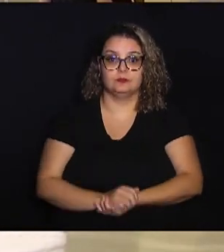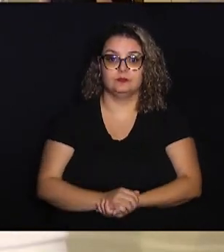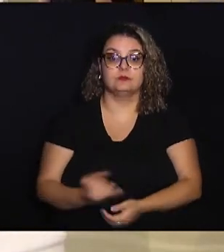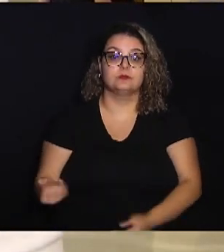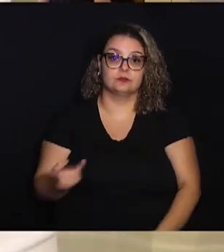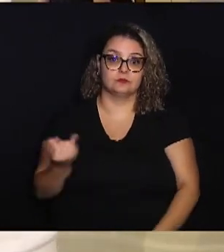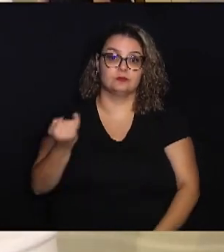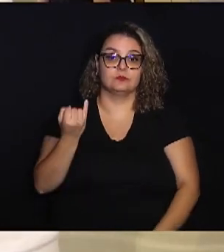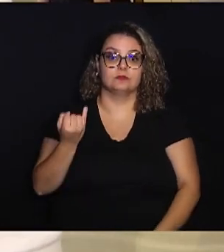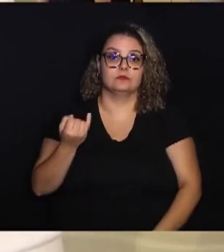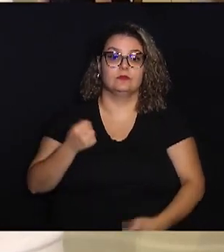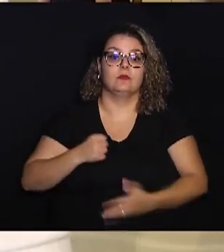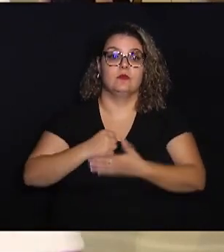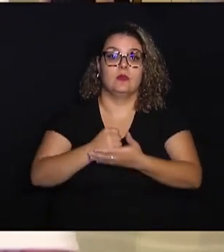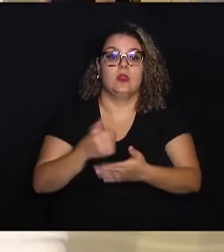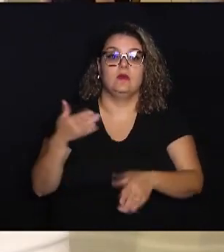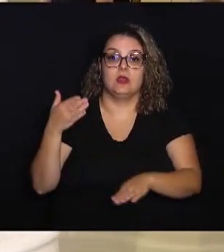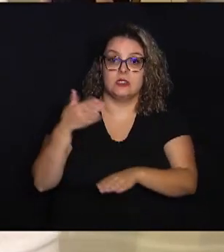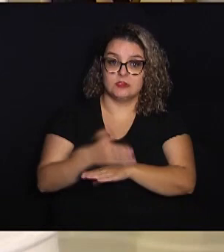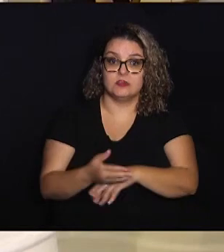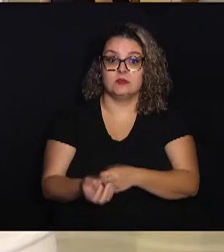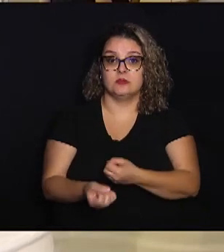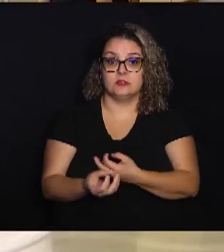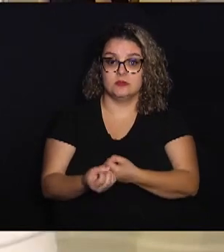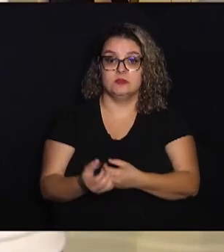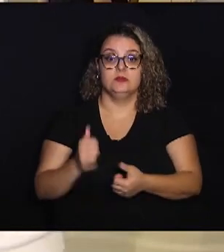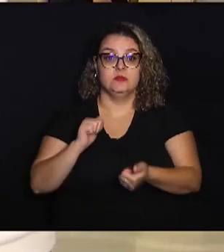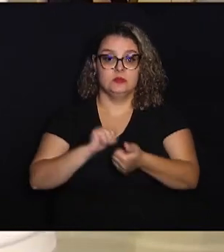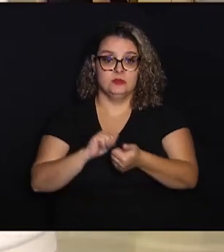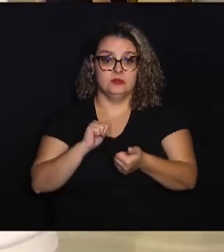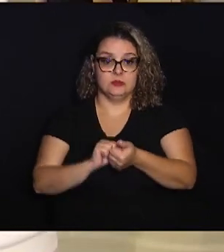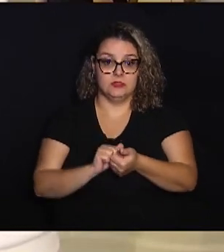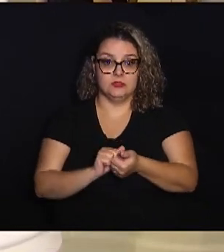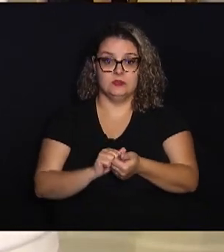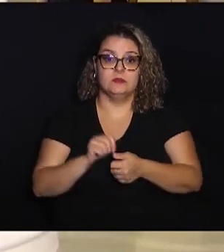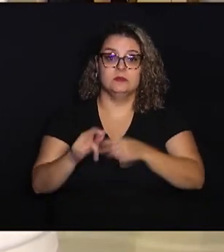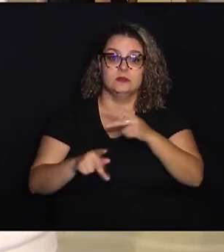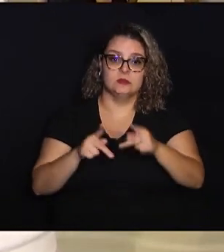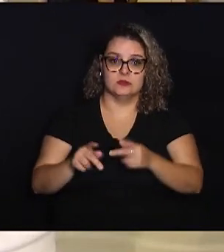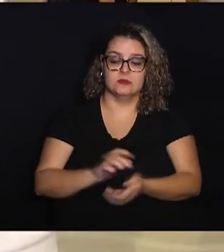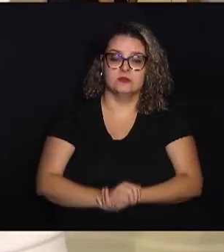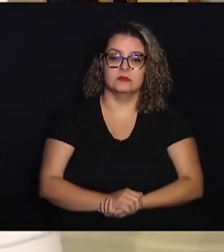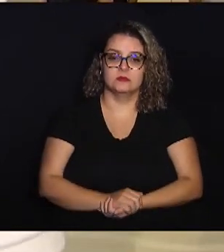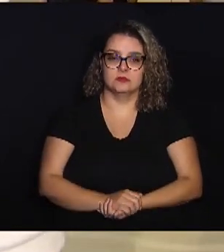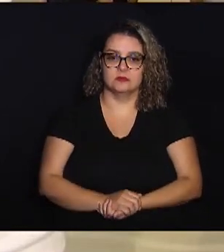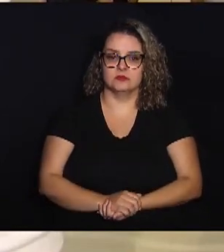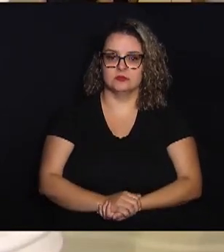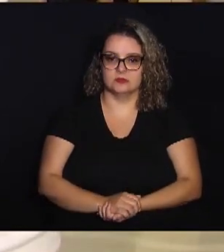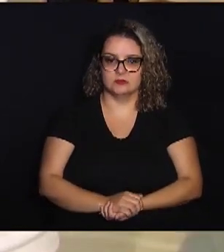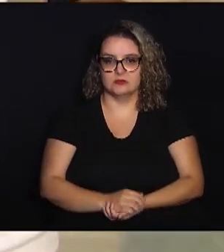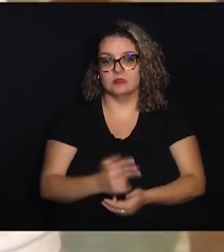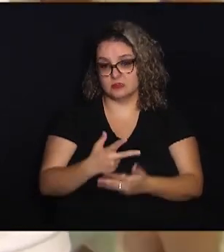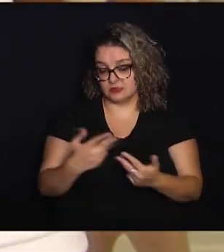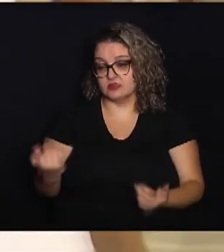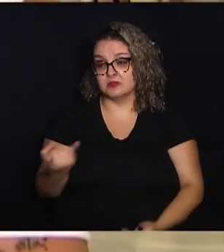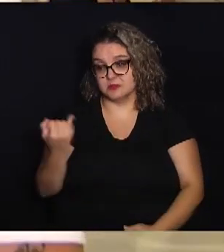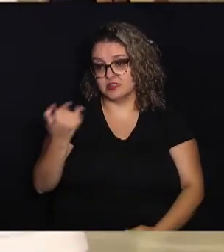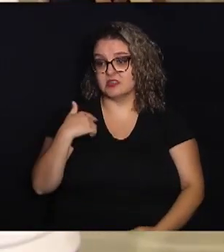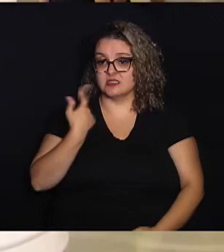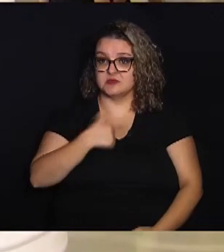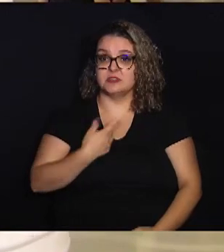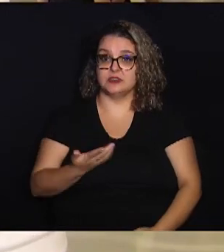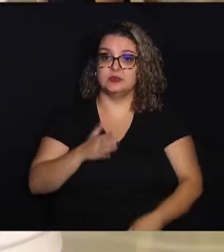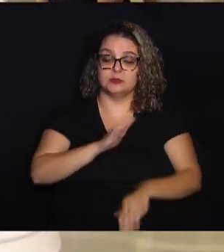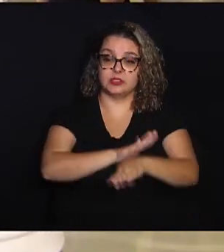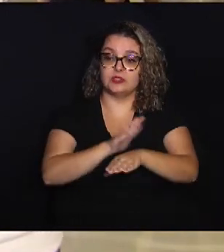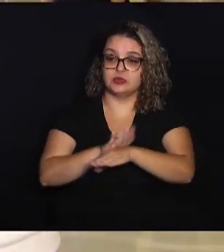importante, levar acesso, levar informação de qualidade para a população é algo muito significativo para a gente, né? Contribuir com